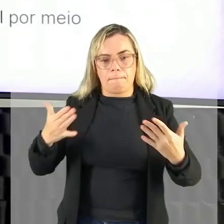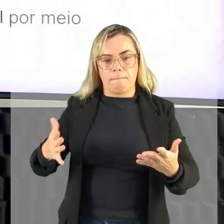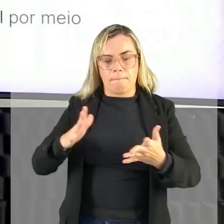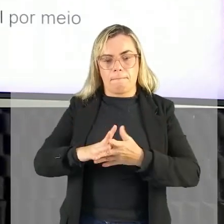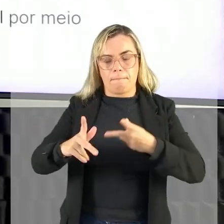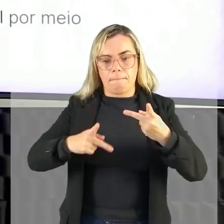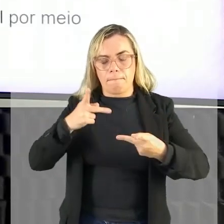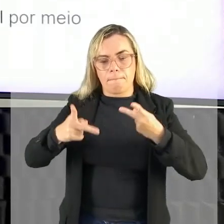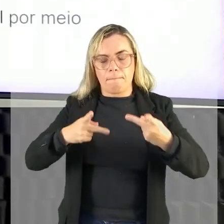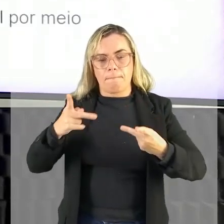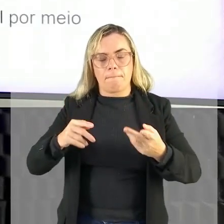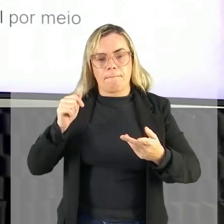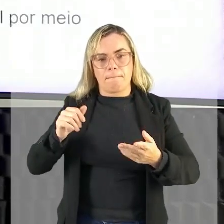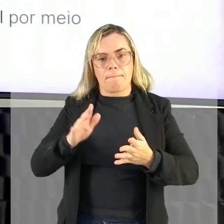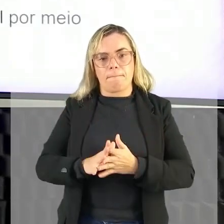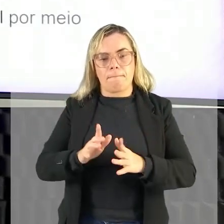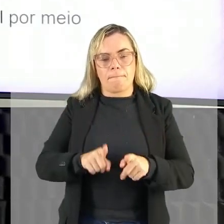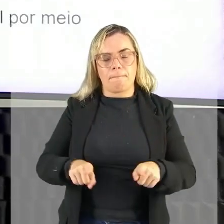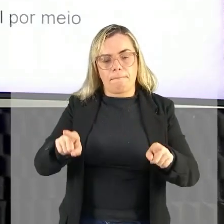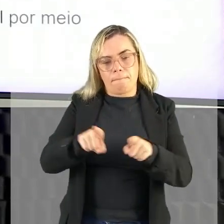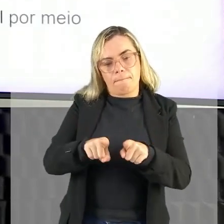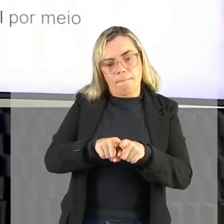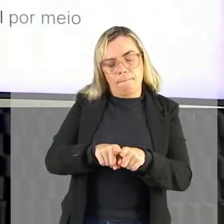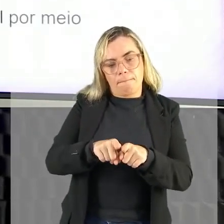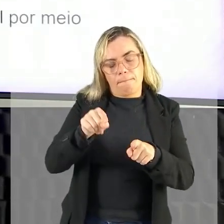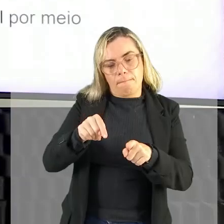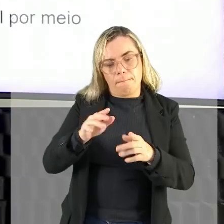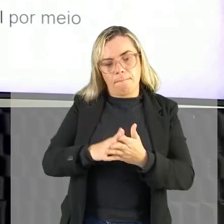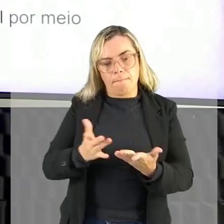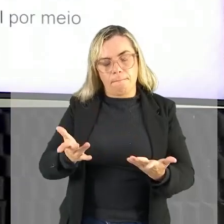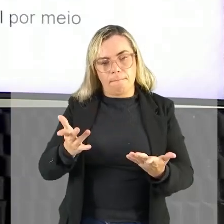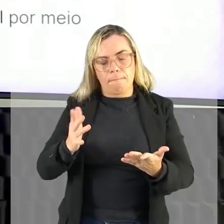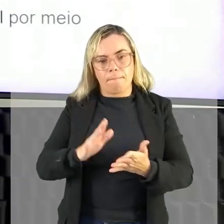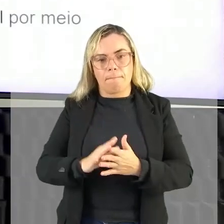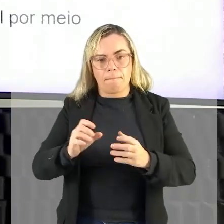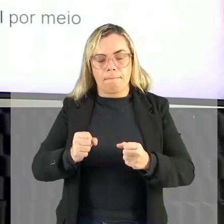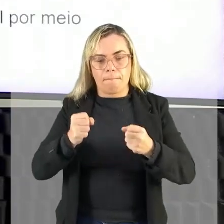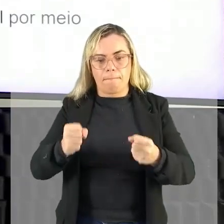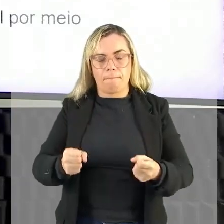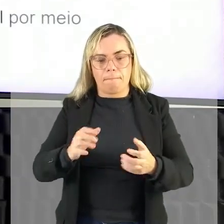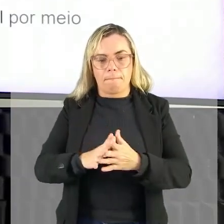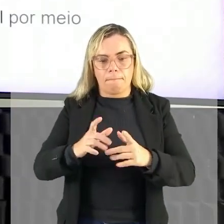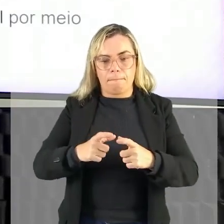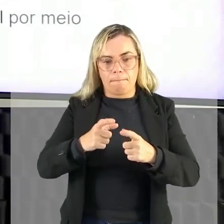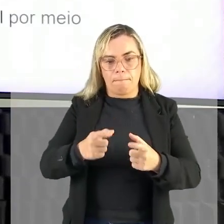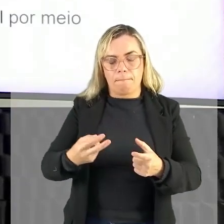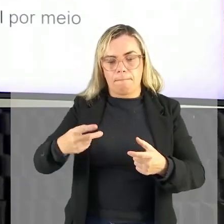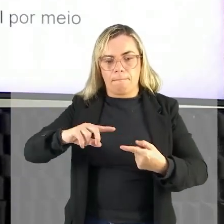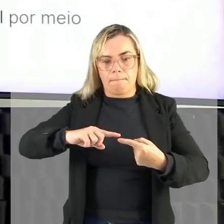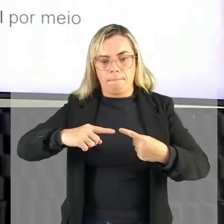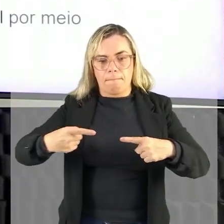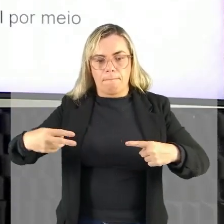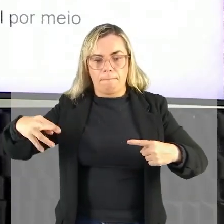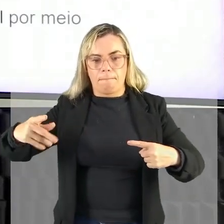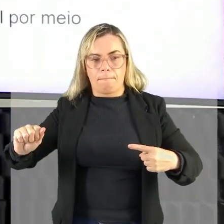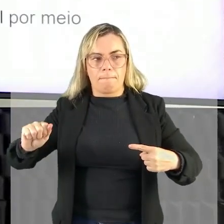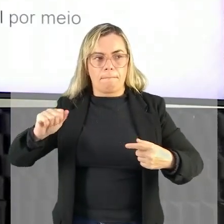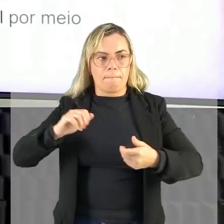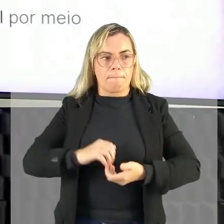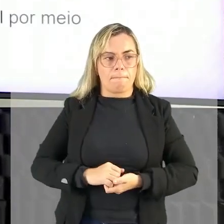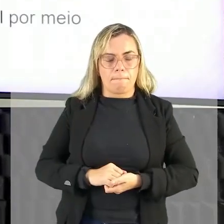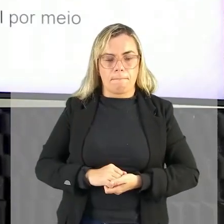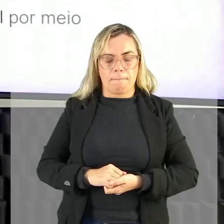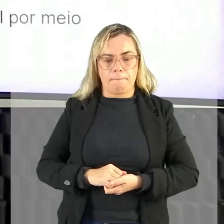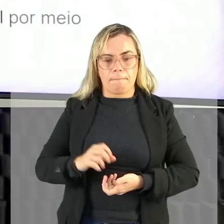estou dizendo ao mesmo tempo que ela serve para identificar um vírus de RNA.